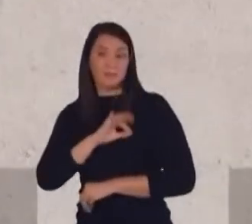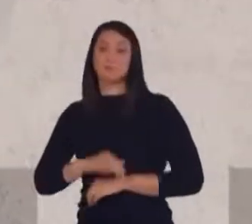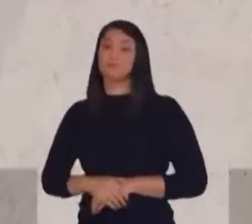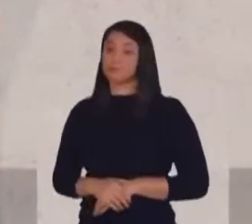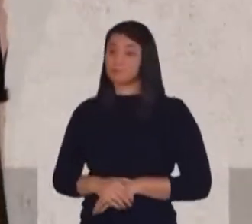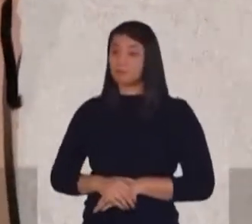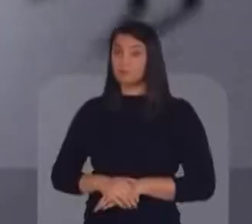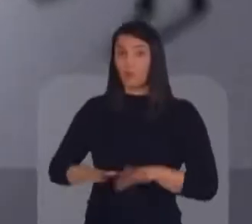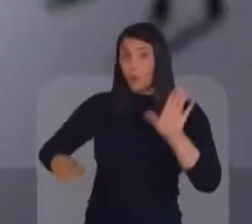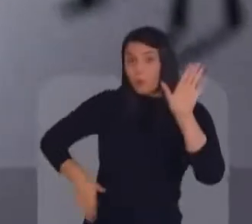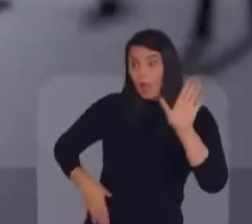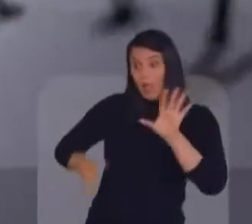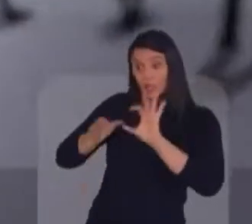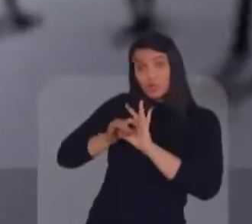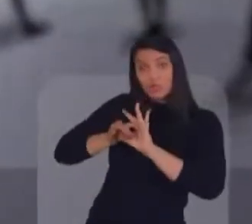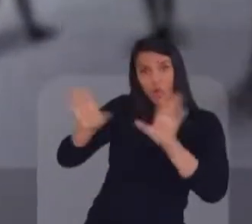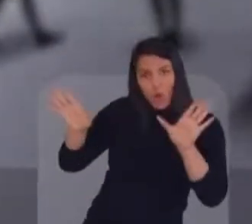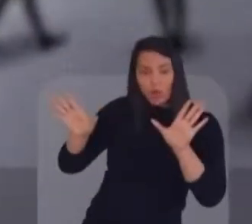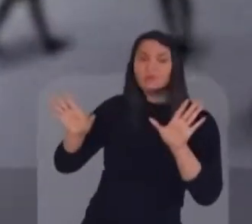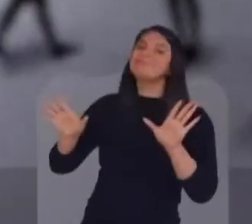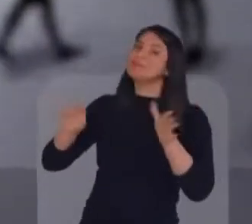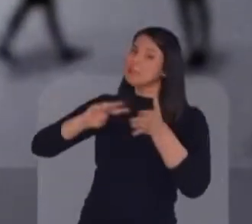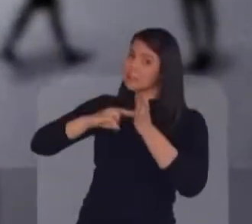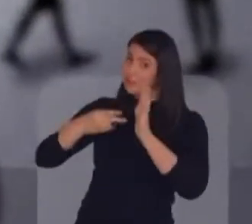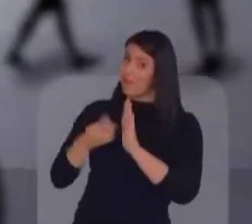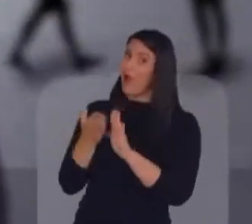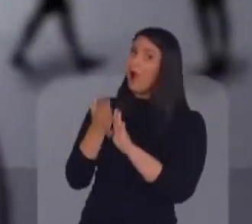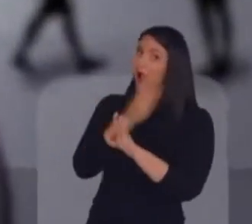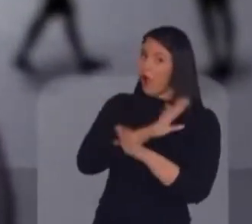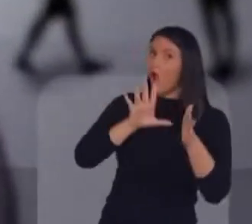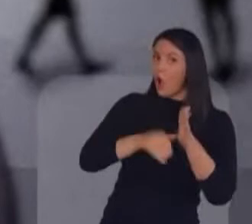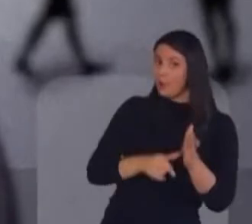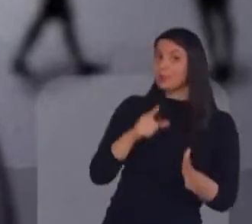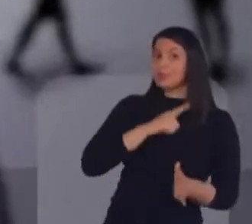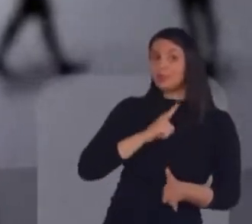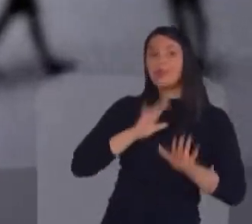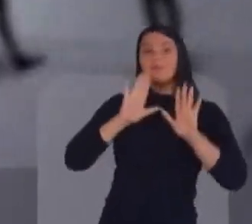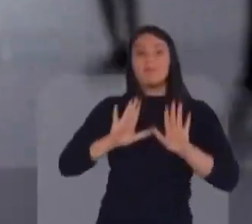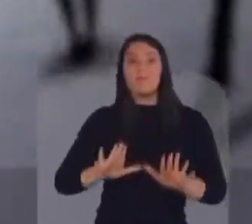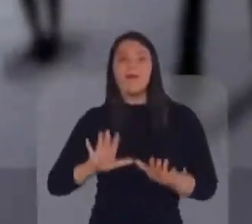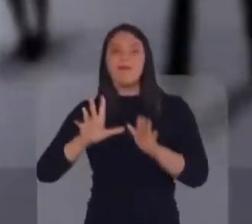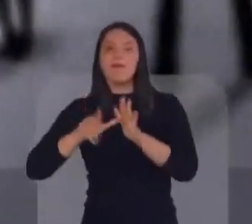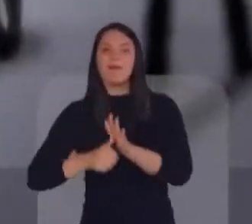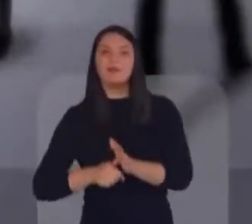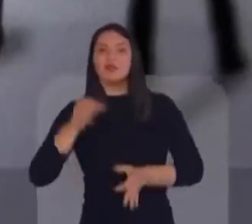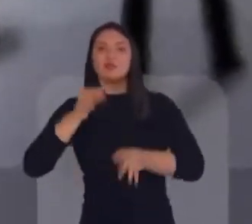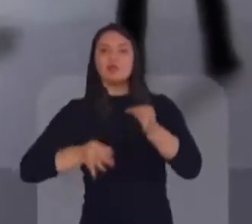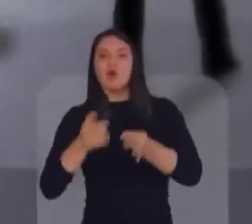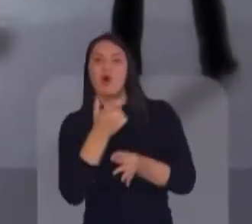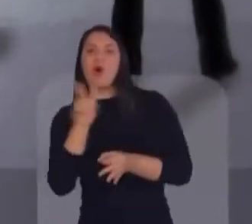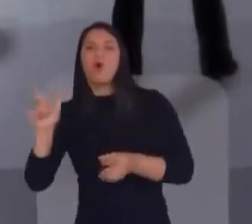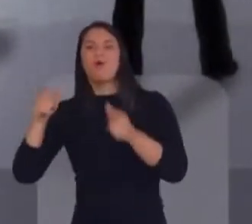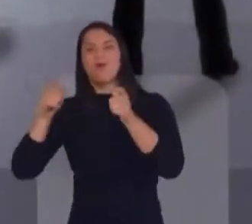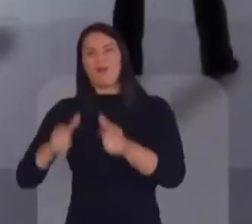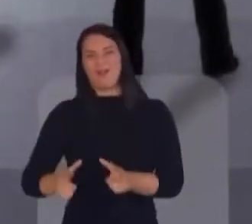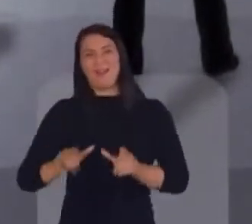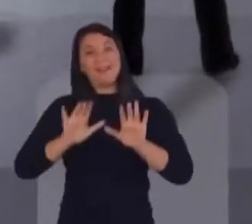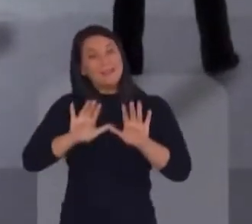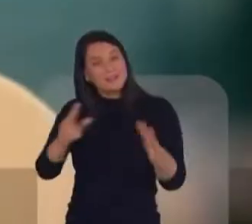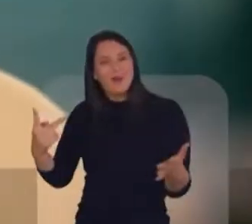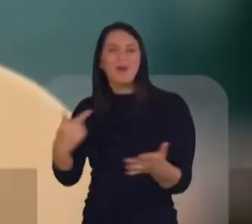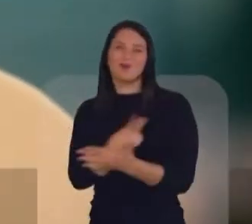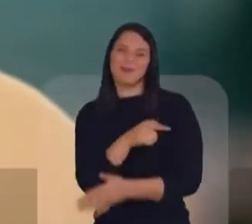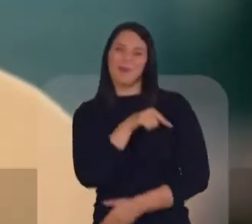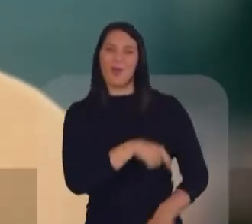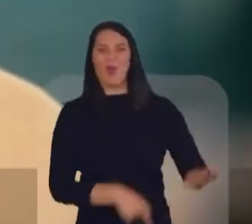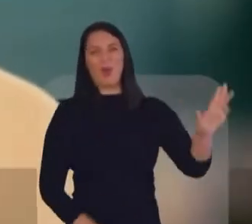delegacia. Aí o bandido é solto, ou seja, o roubo existiu. Só que o ladrão será julgado em outro lugar.